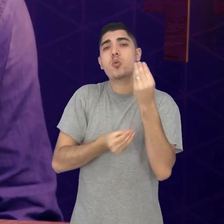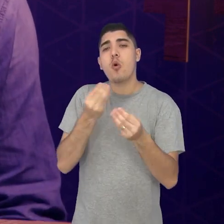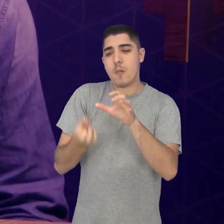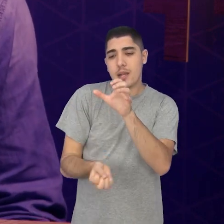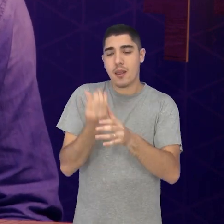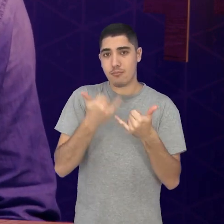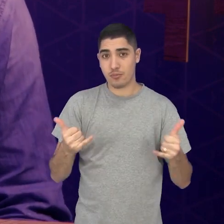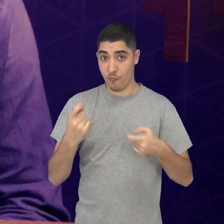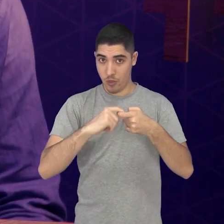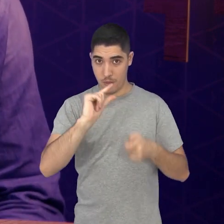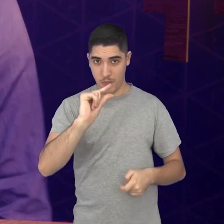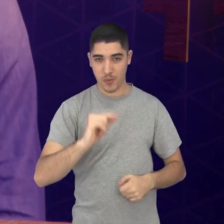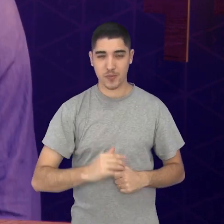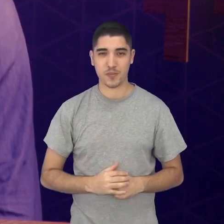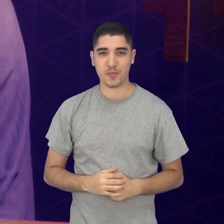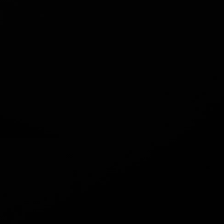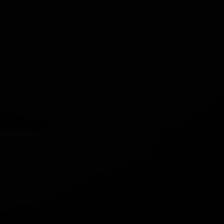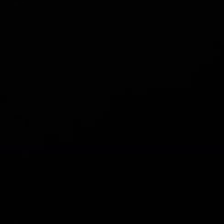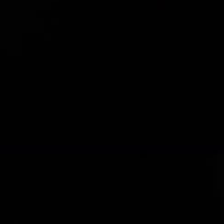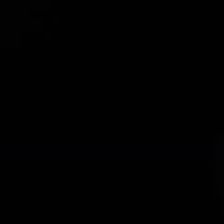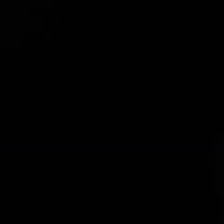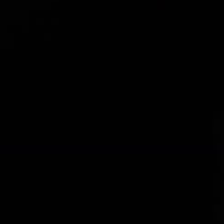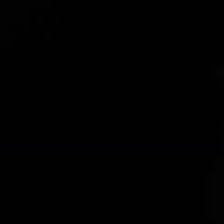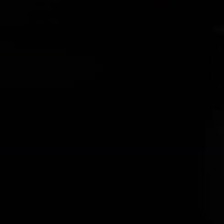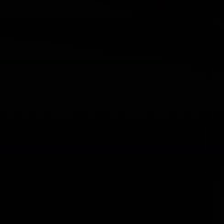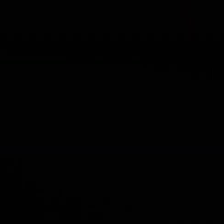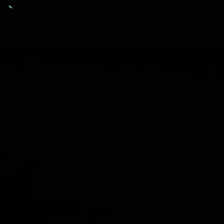produz energia elétrica. A gente volta já.